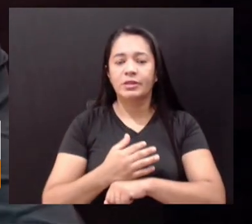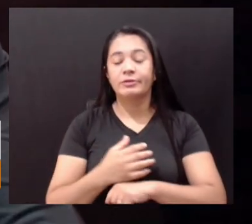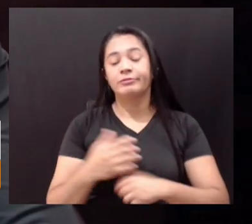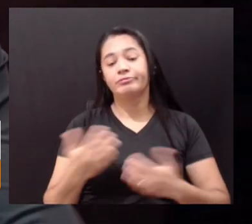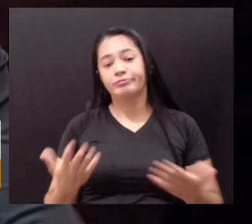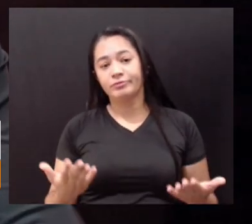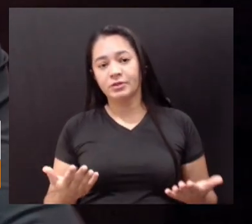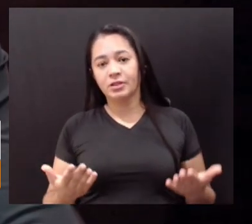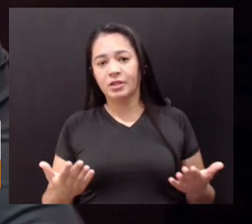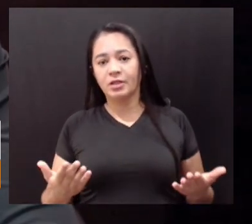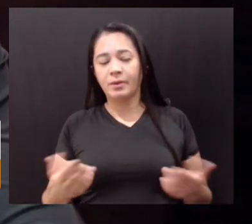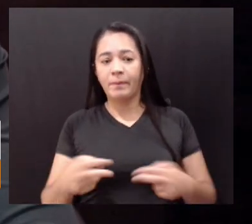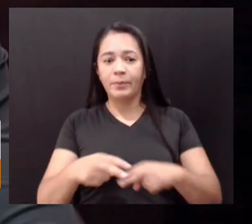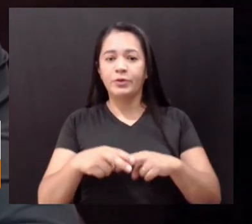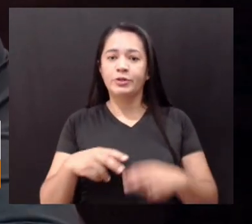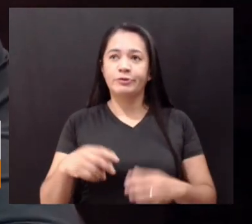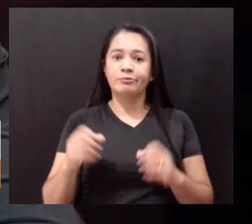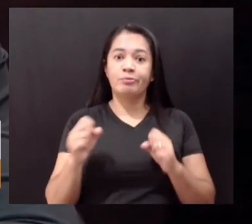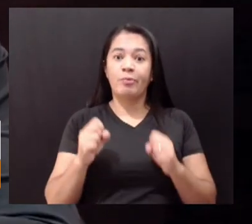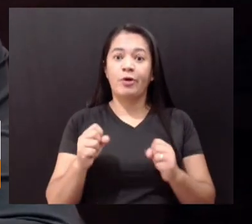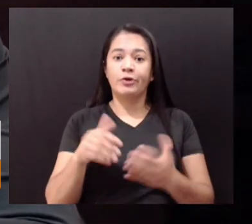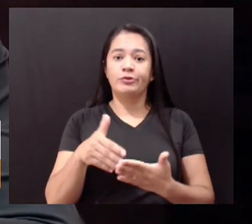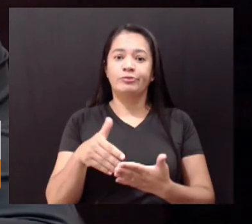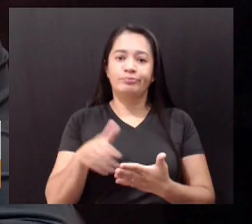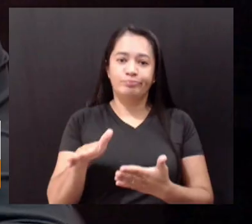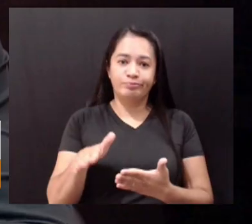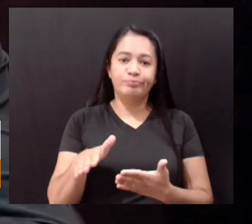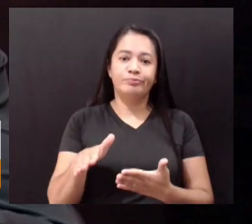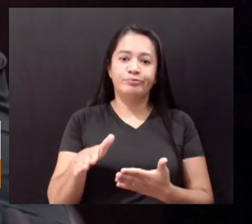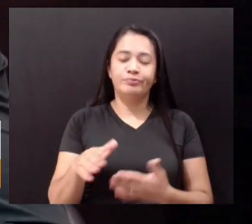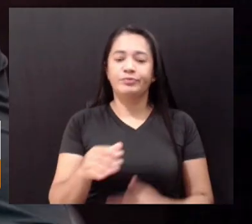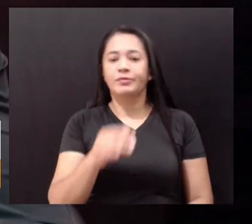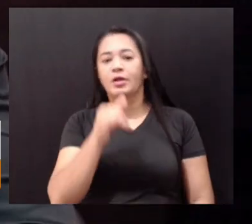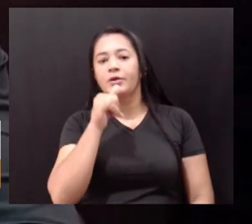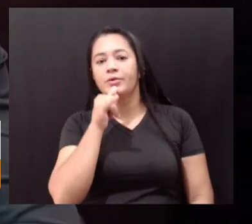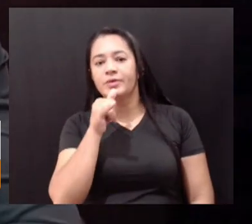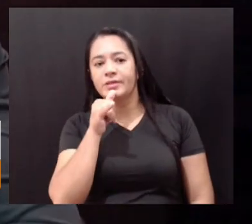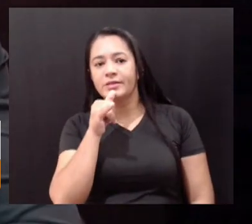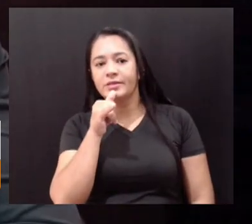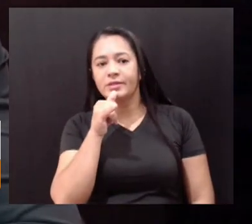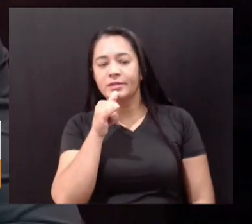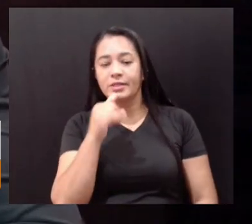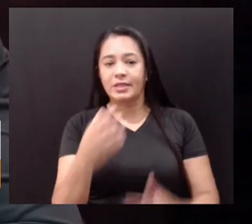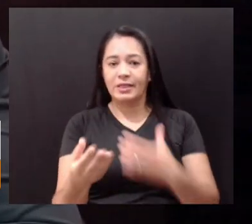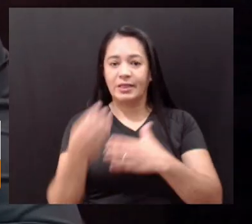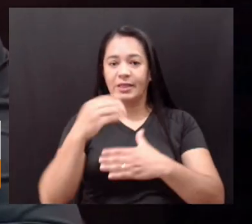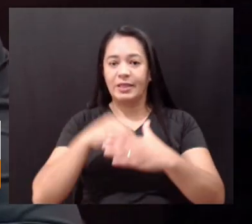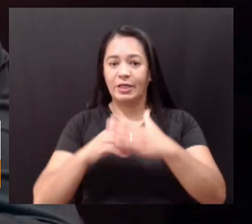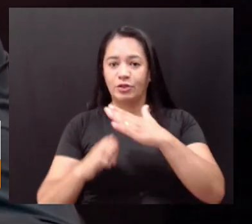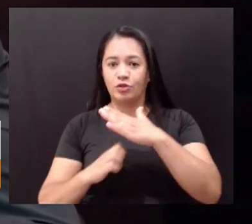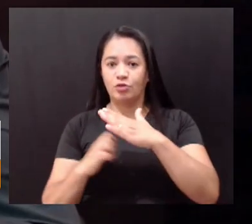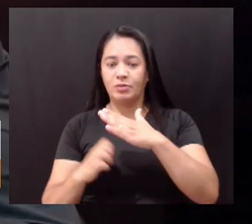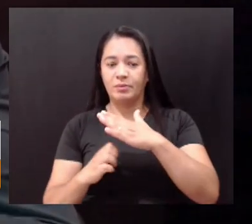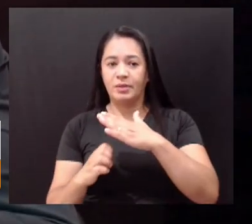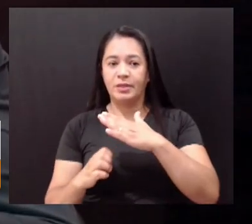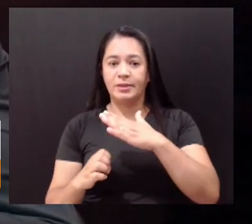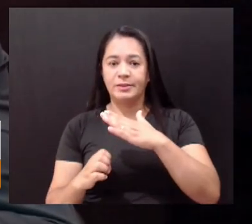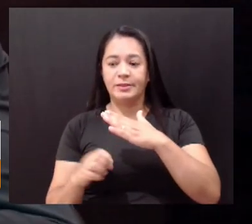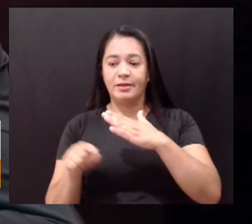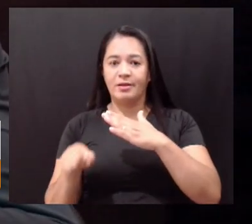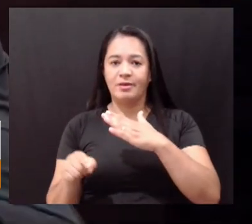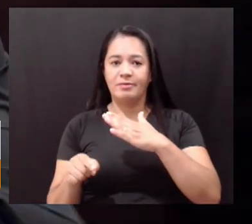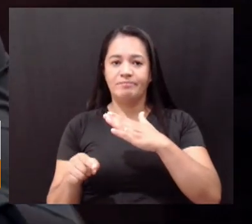gente pode rescindir com o contrato. Então, por exemplo, dentro de uma organização que eu passei recentemente, podemos ter